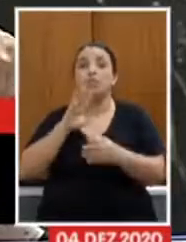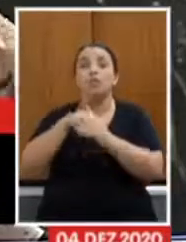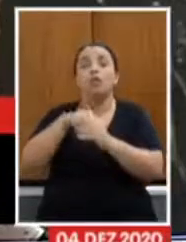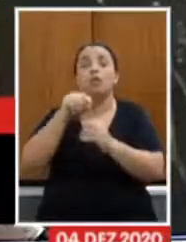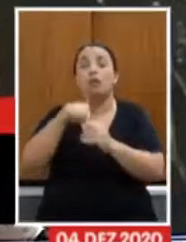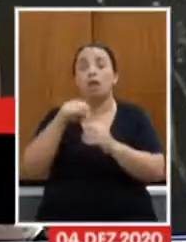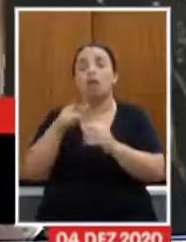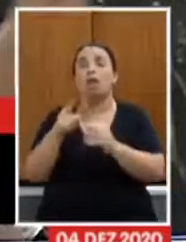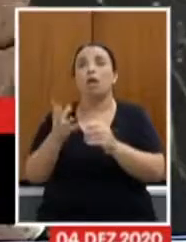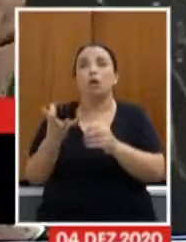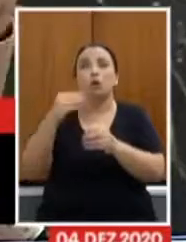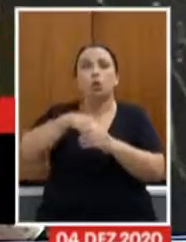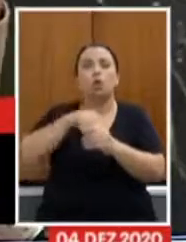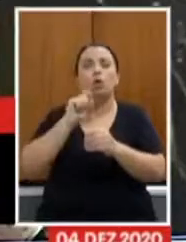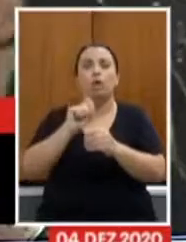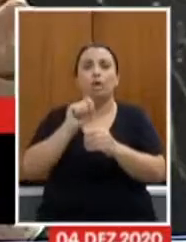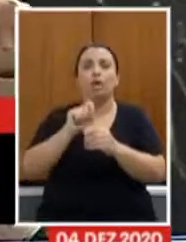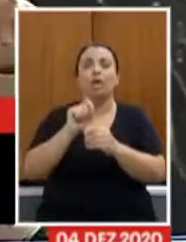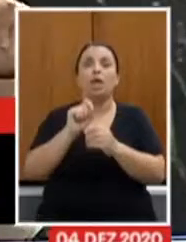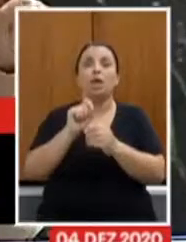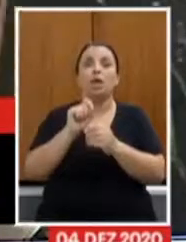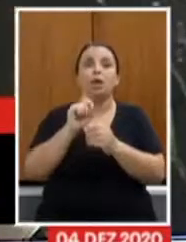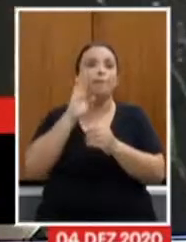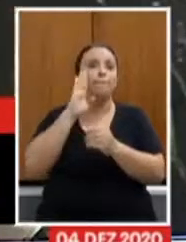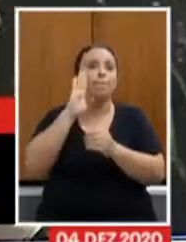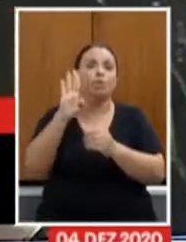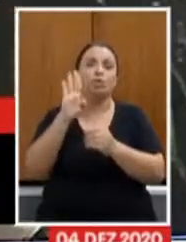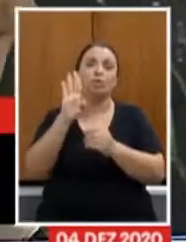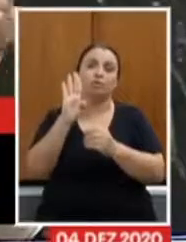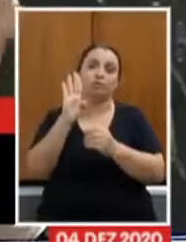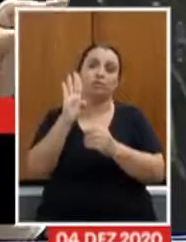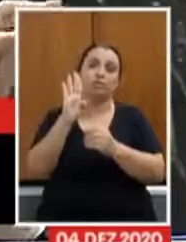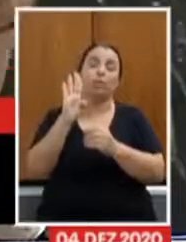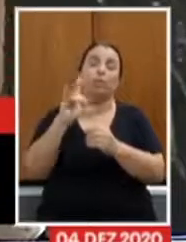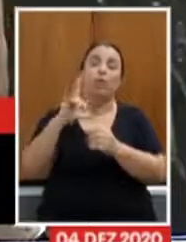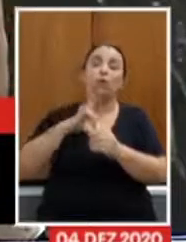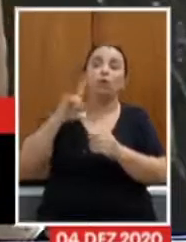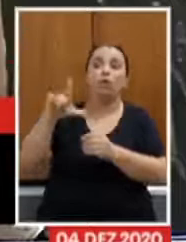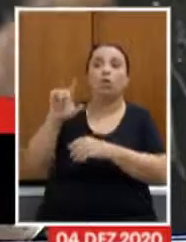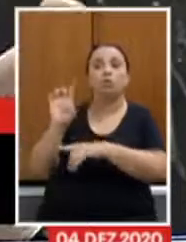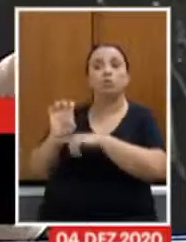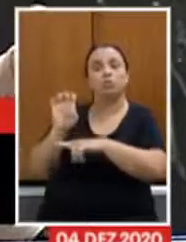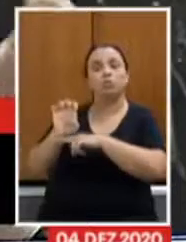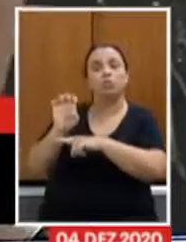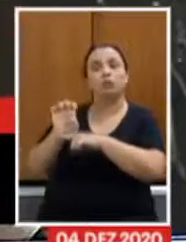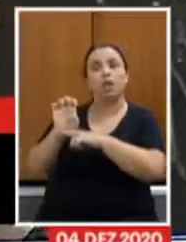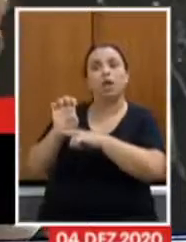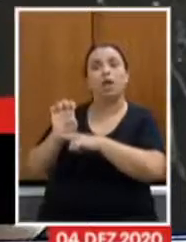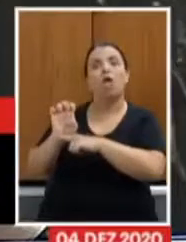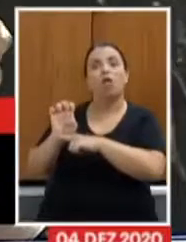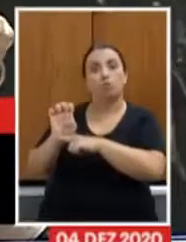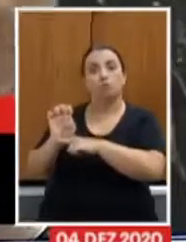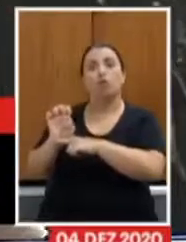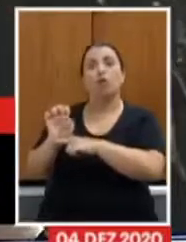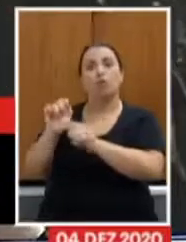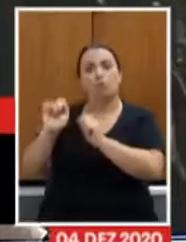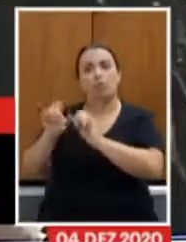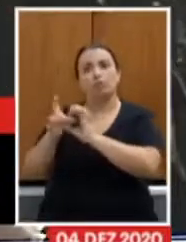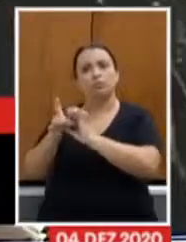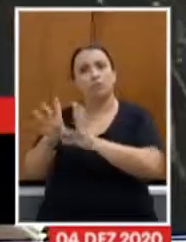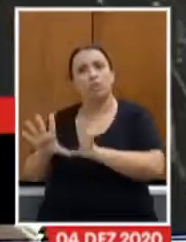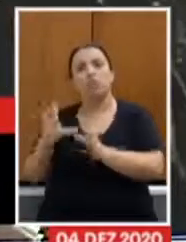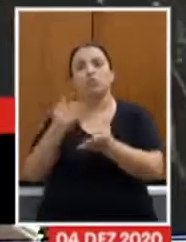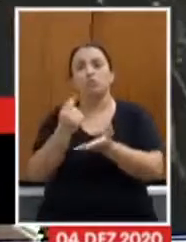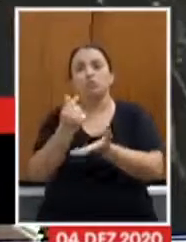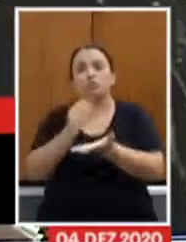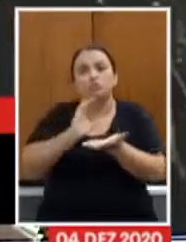orçamento uma destinação prioritária, que o Estado, então, fique autorizado a investir na remuneração e na valorização